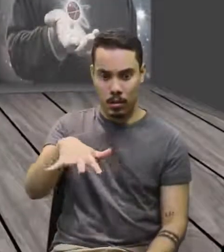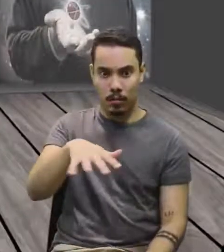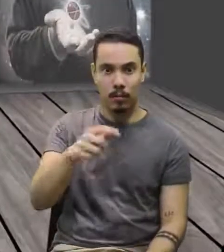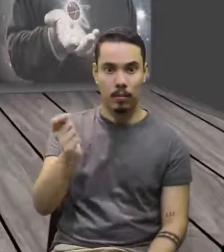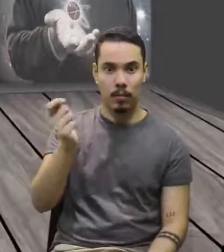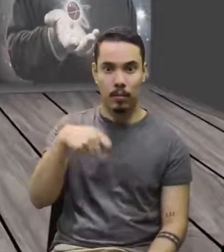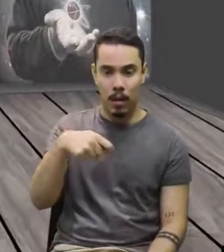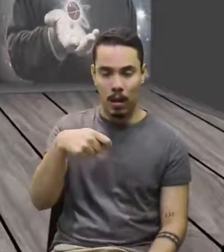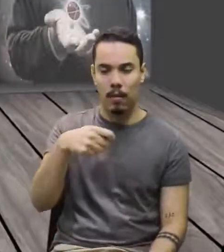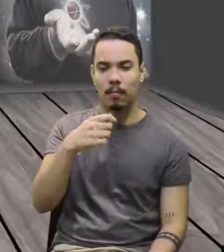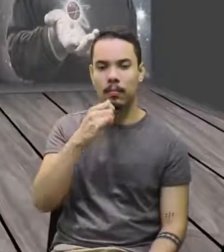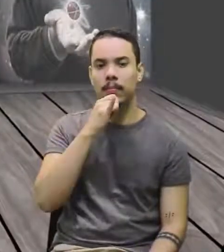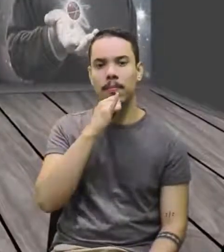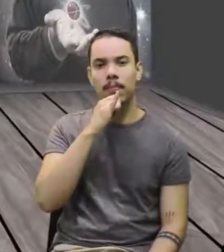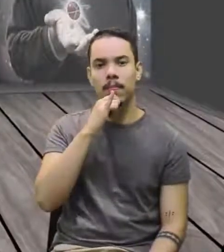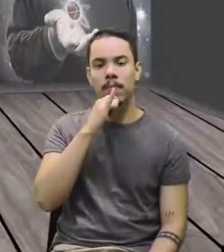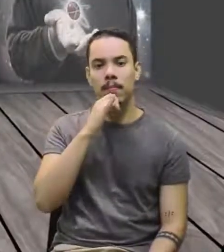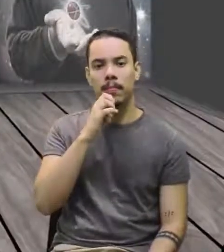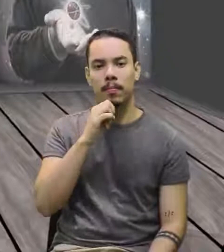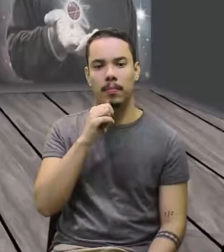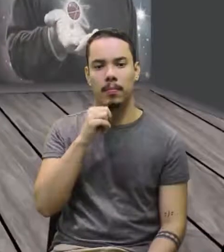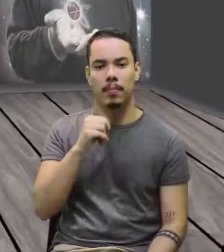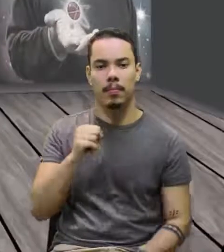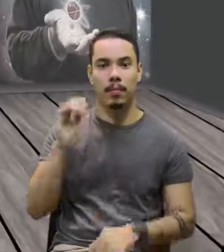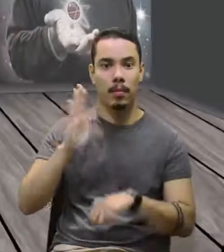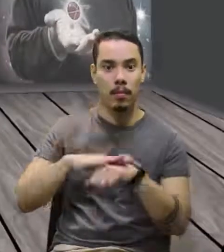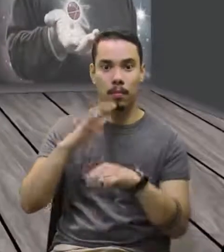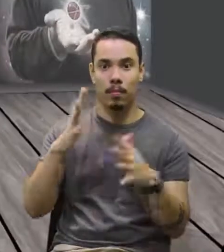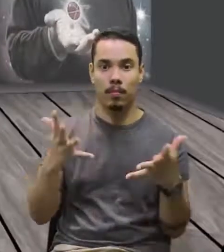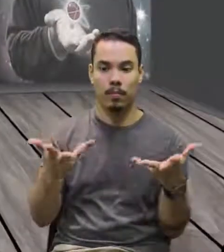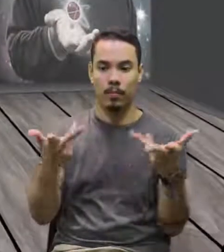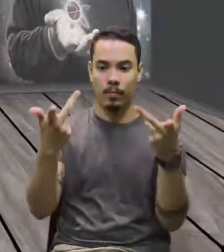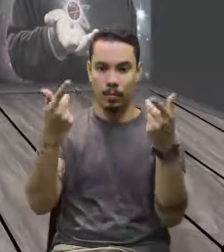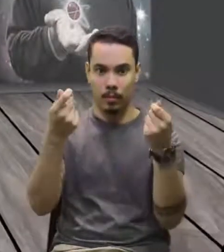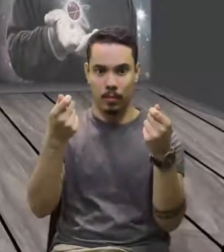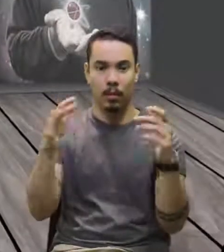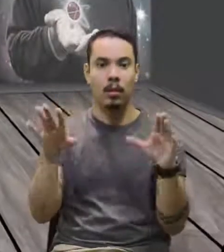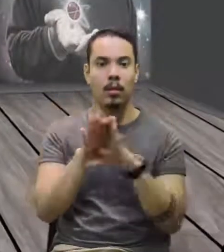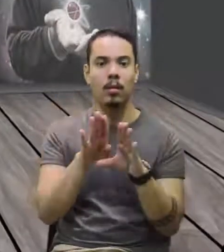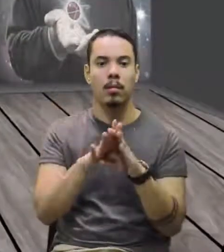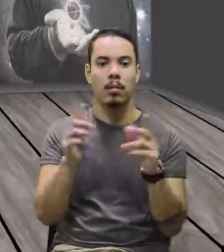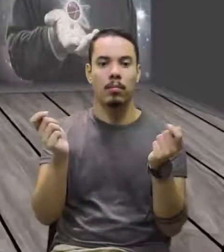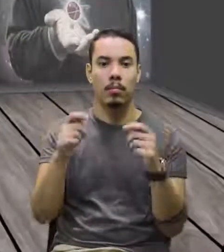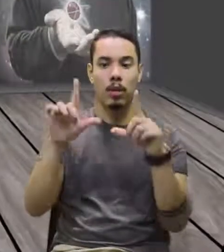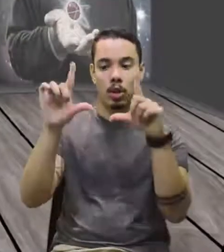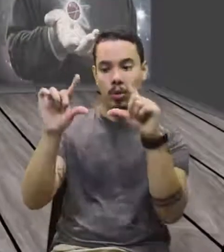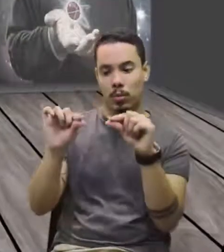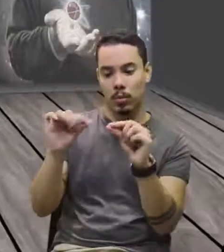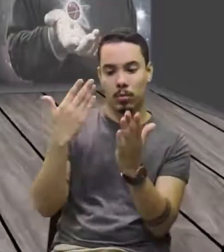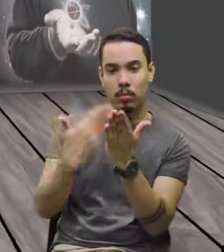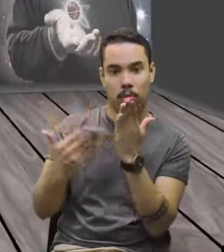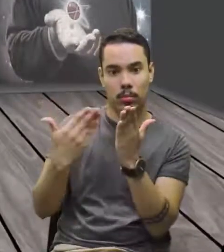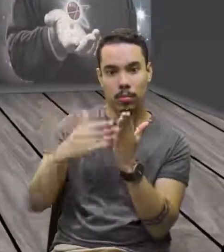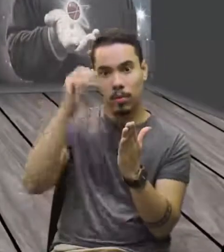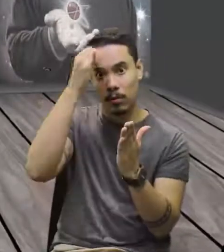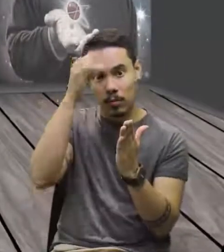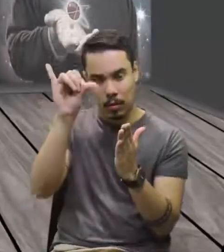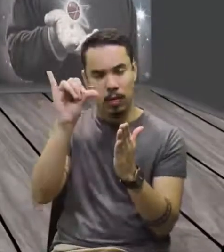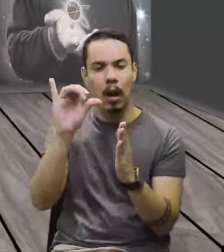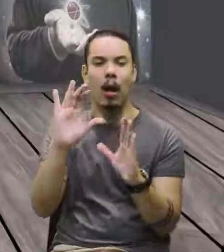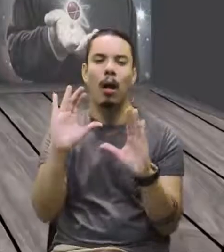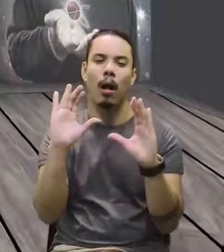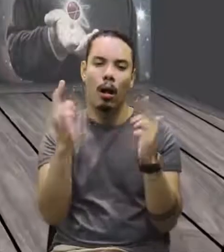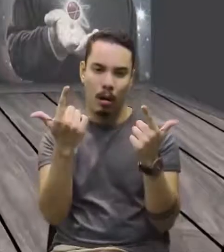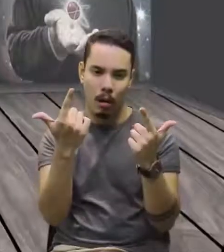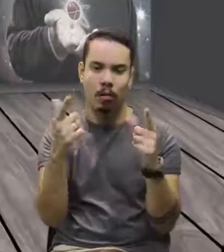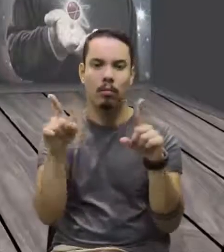direcionado de maneira muito mais eficiente, né? E aí você diminui as perdas, então. Claro que você